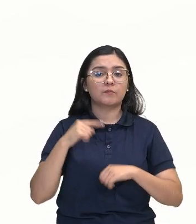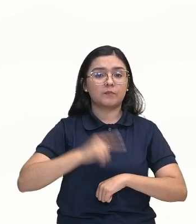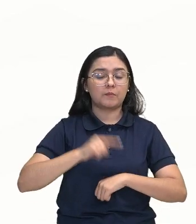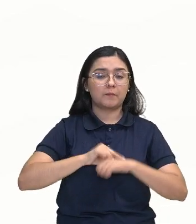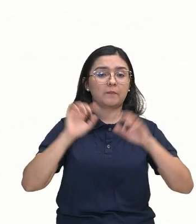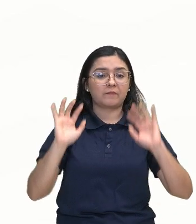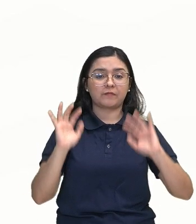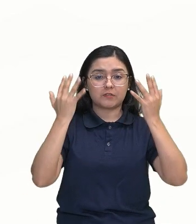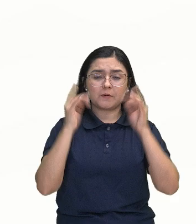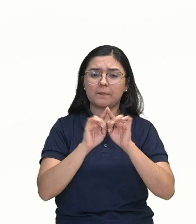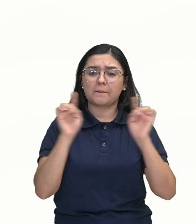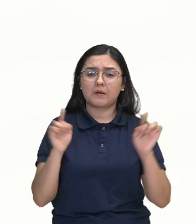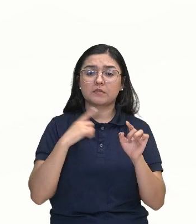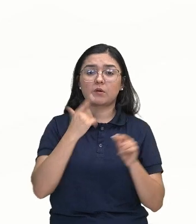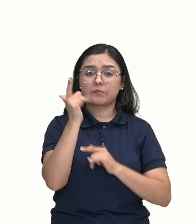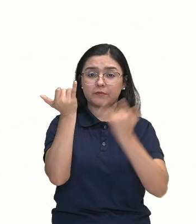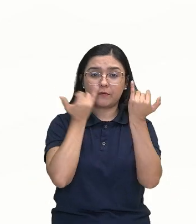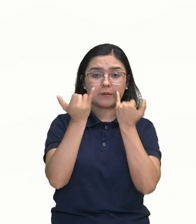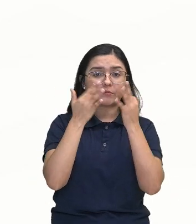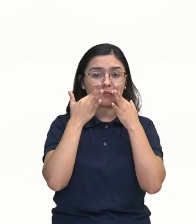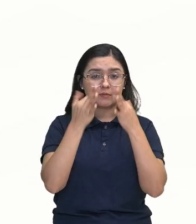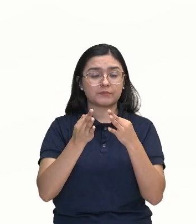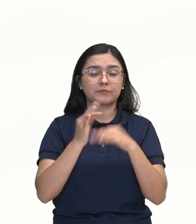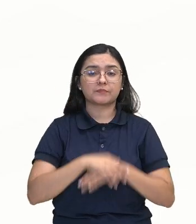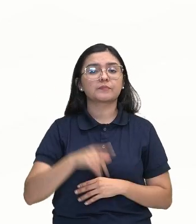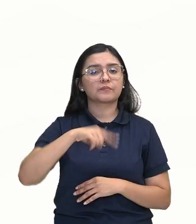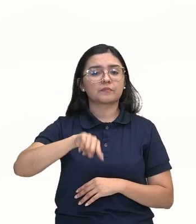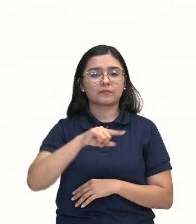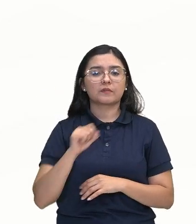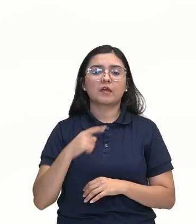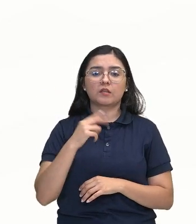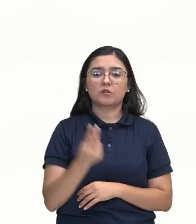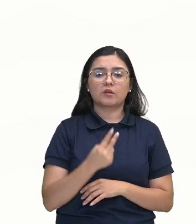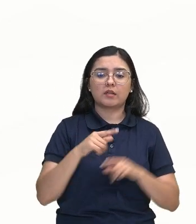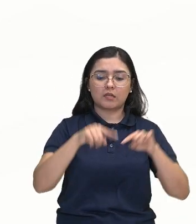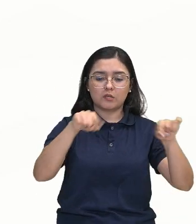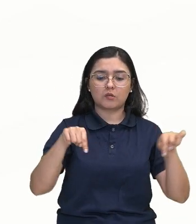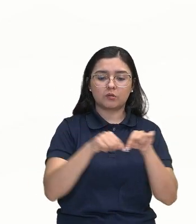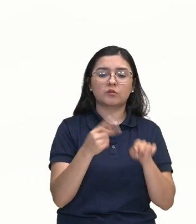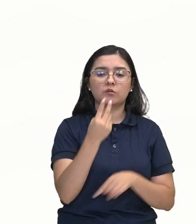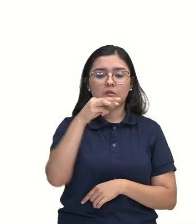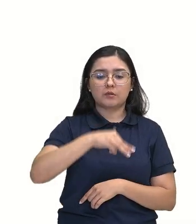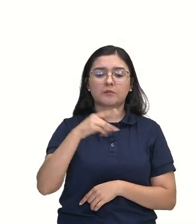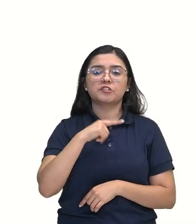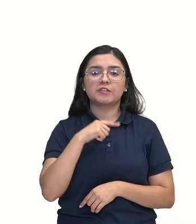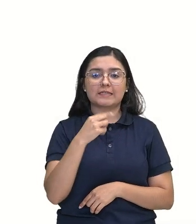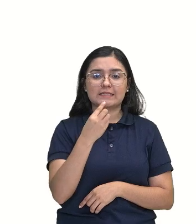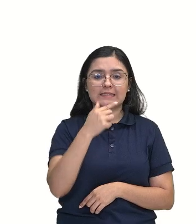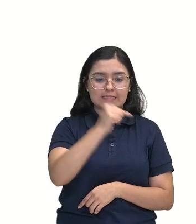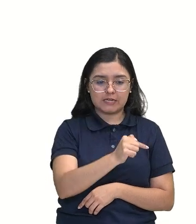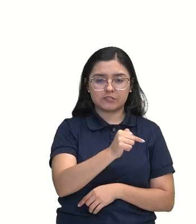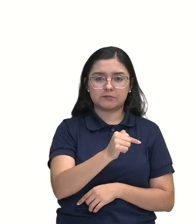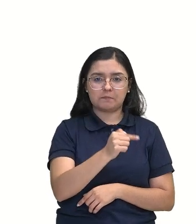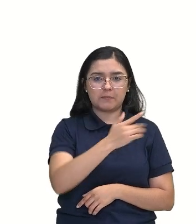Nós temos a seguinte informação, olha lá. Para cada 2 metros quadrados, haviam 7 pessoas.